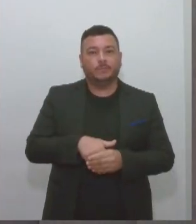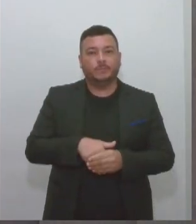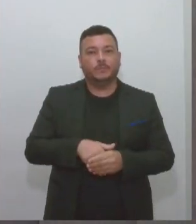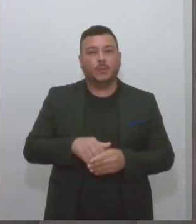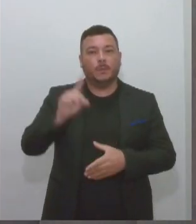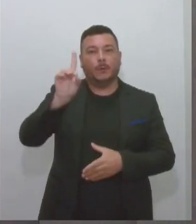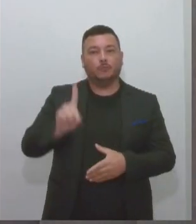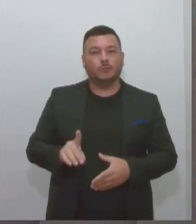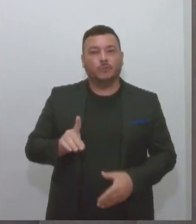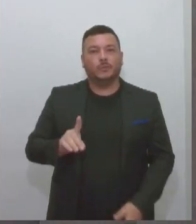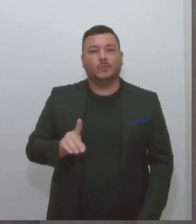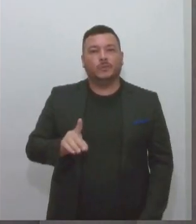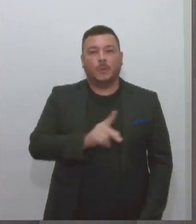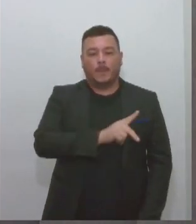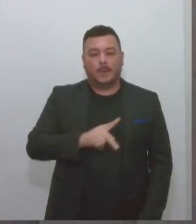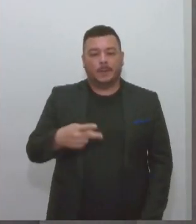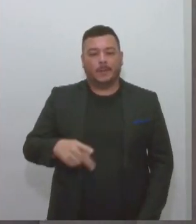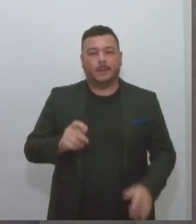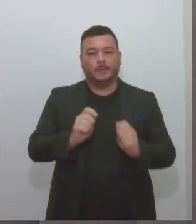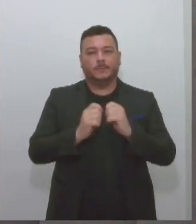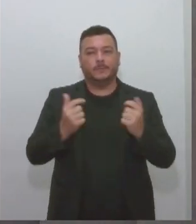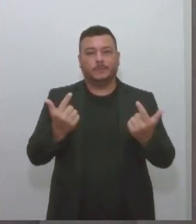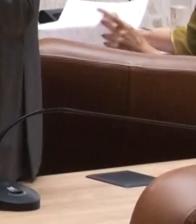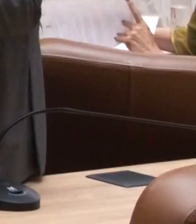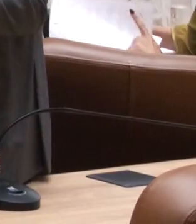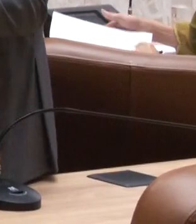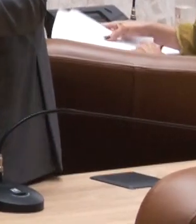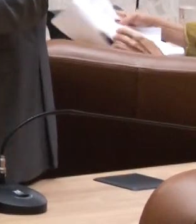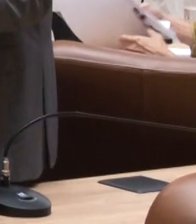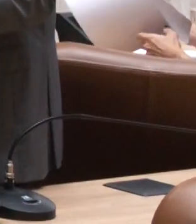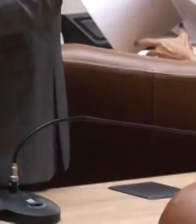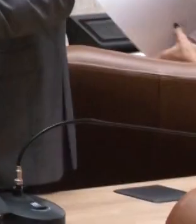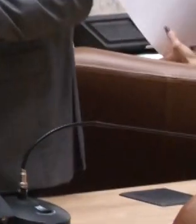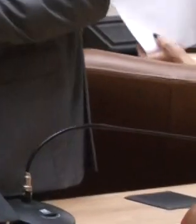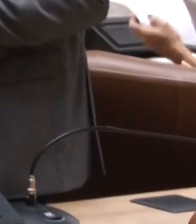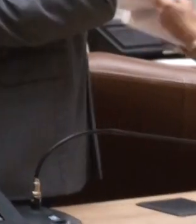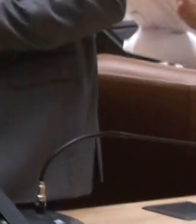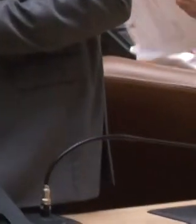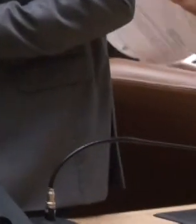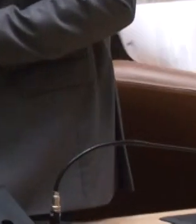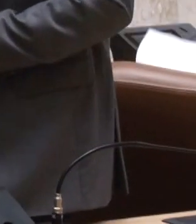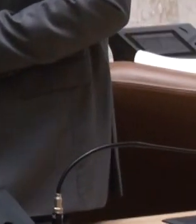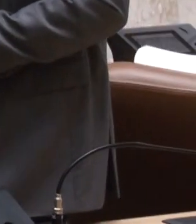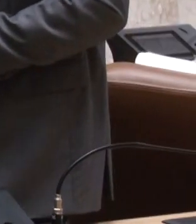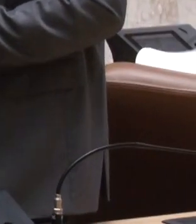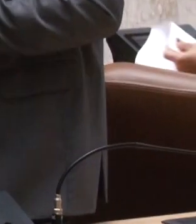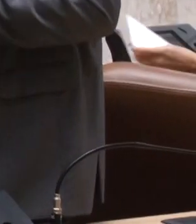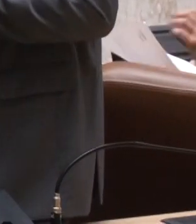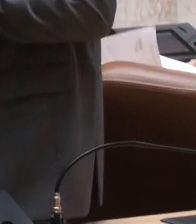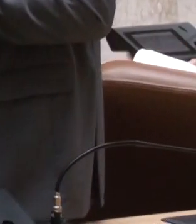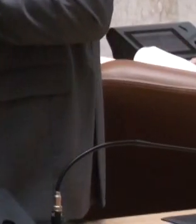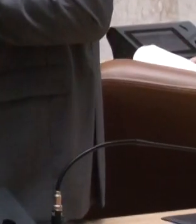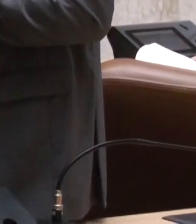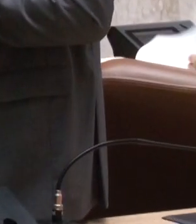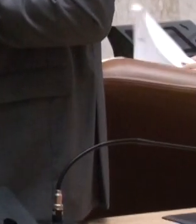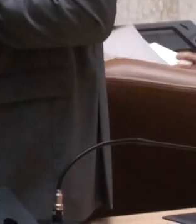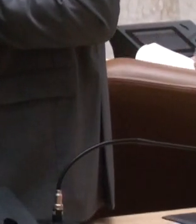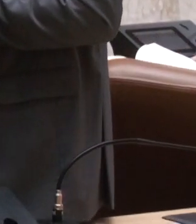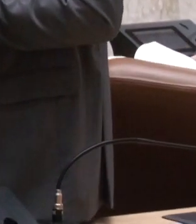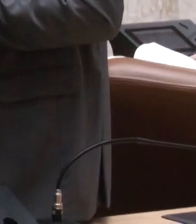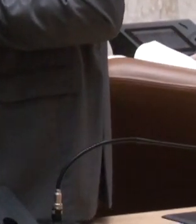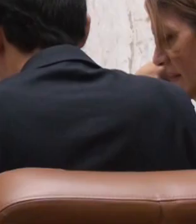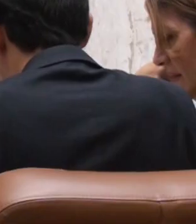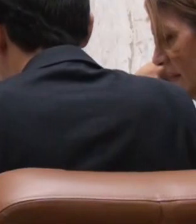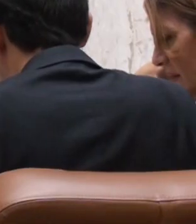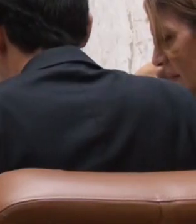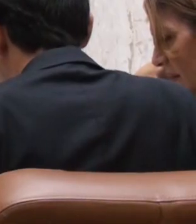da Assembleia Legislativa. Acompanhe. Em alinhamento com a liminar do ministro Alexandre de Moraes, do Supremo Tribunal